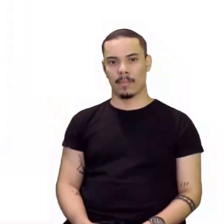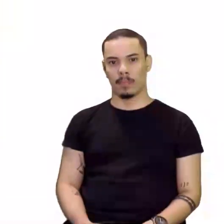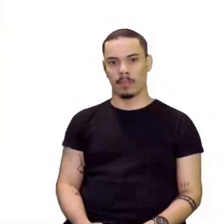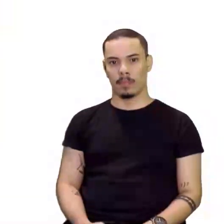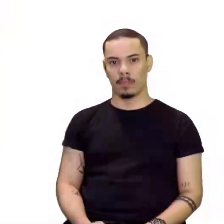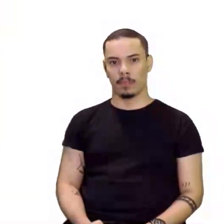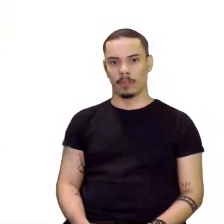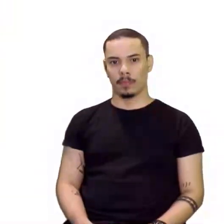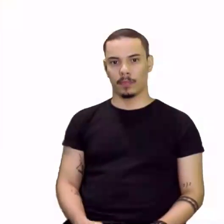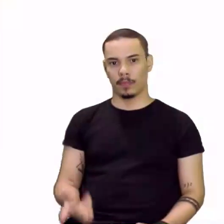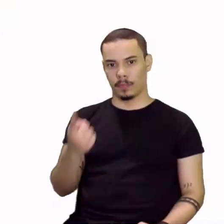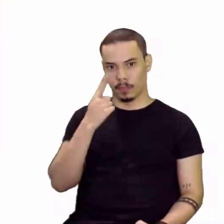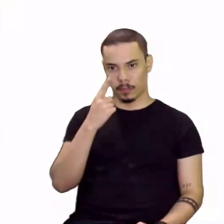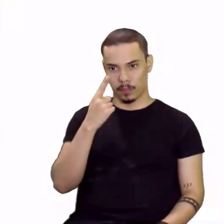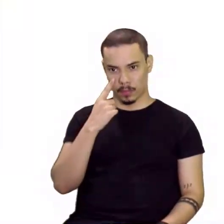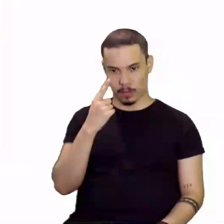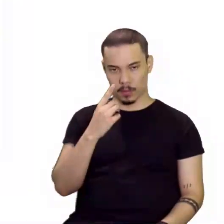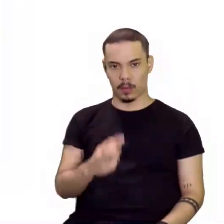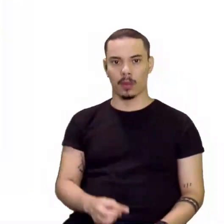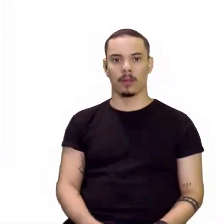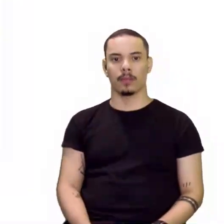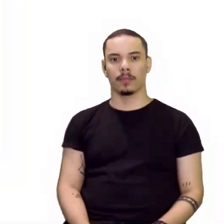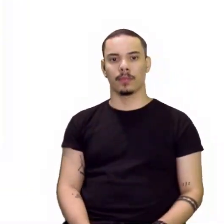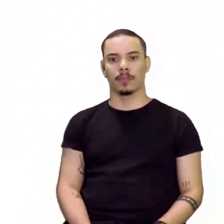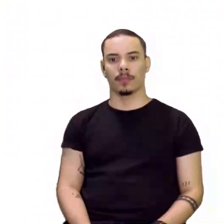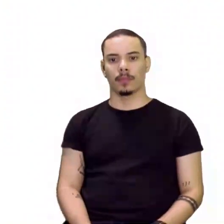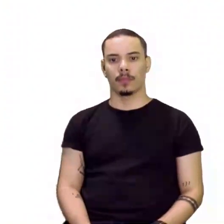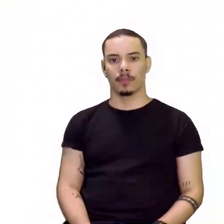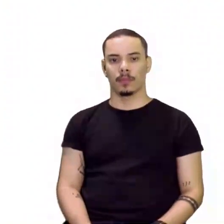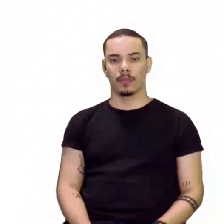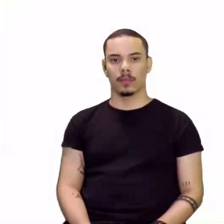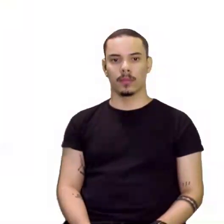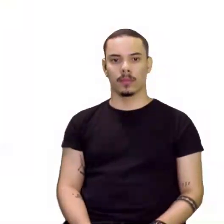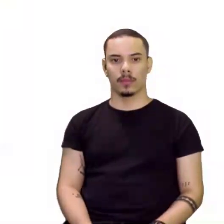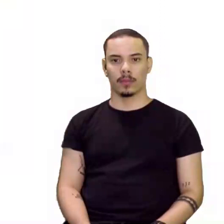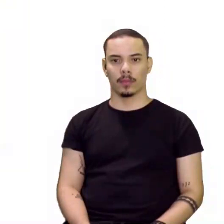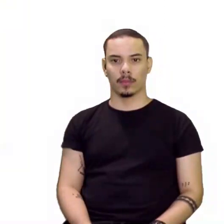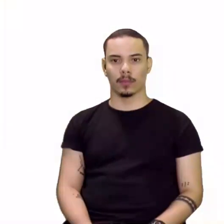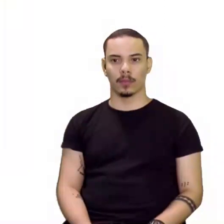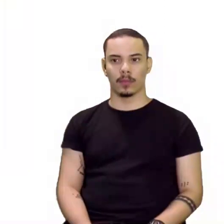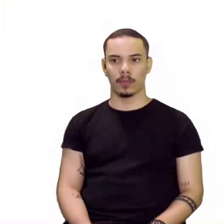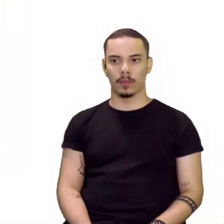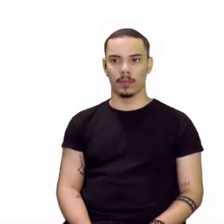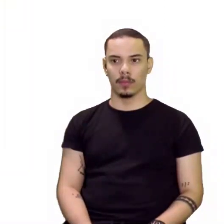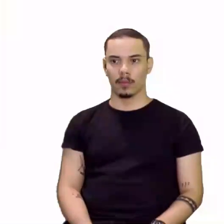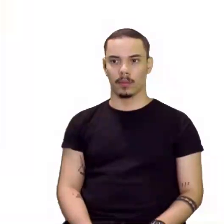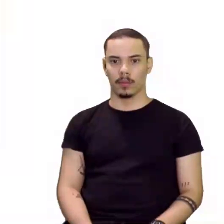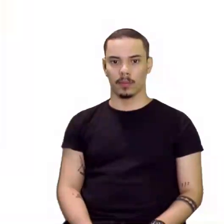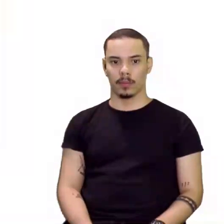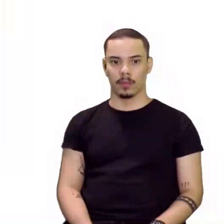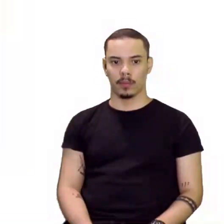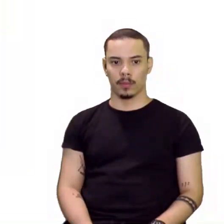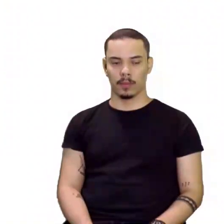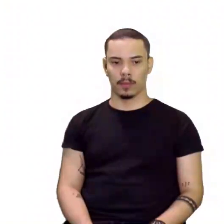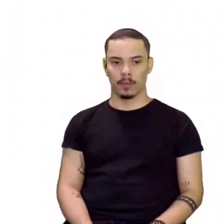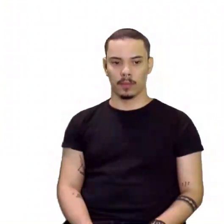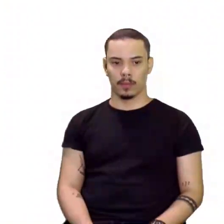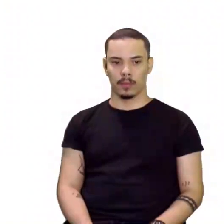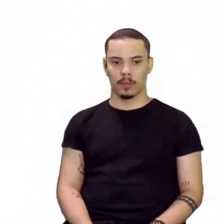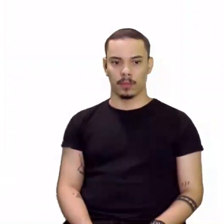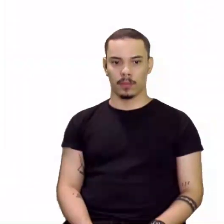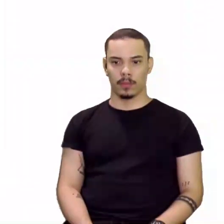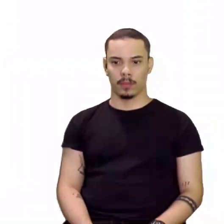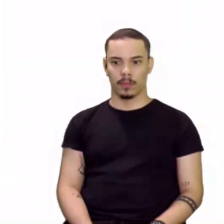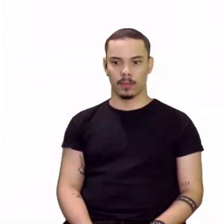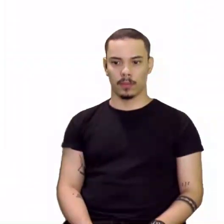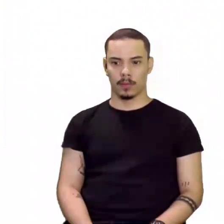Veja só. Quanto é que está... Esse aqui só aparece norte, ó. E quanto é que